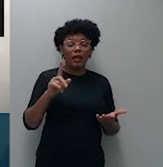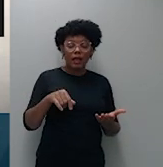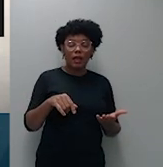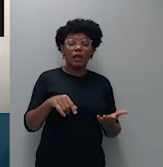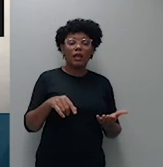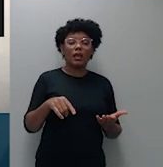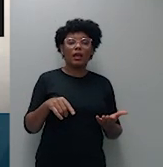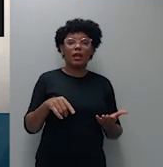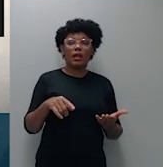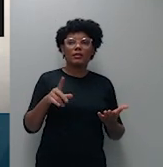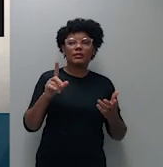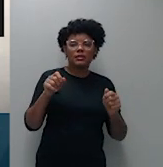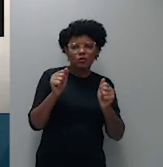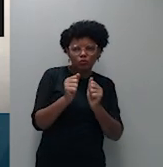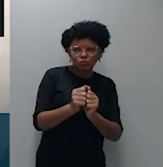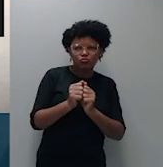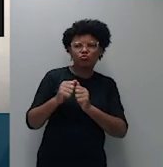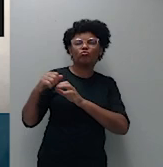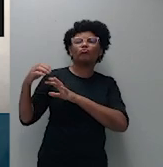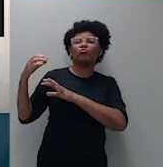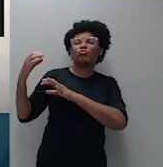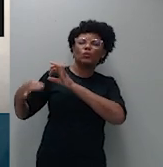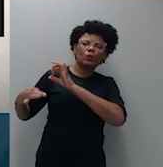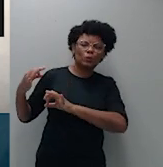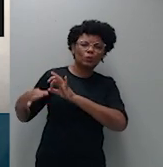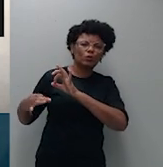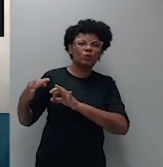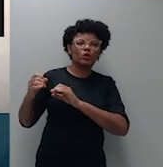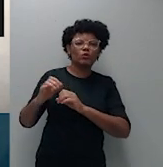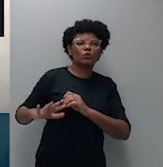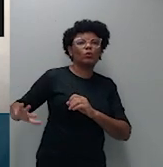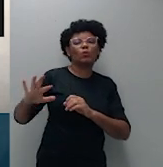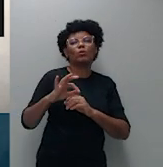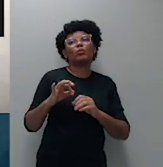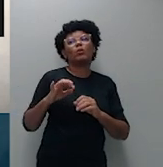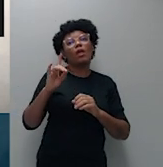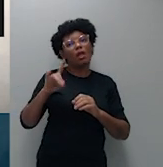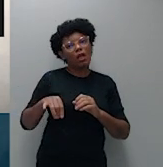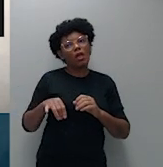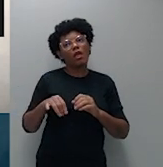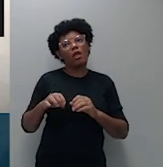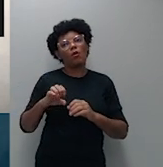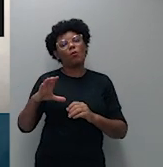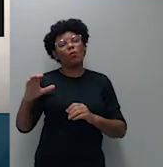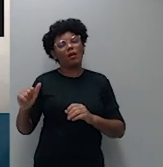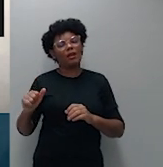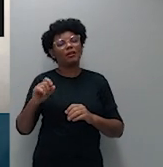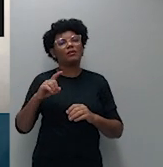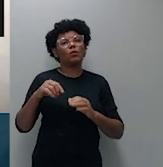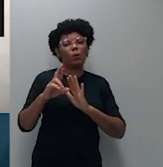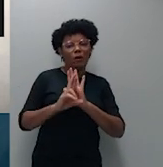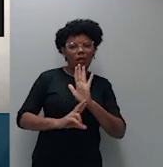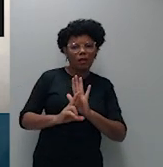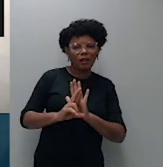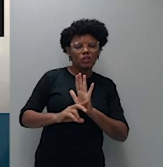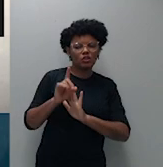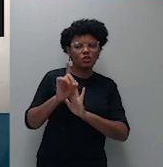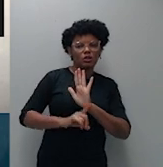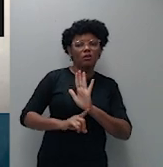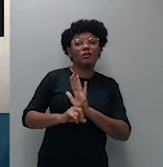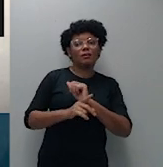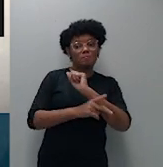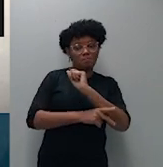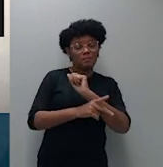jurídico como um todo com órgãos de proteção ao menor com normas de direito penal e que diante de